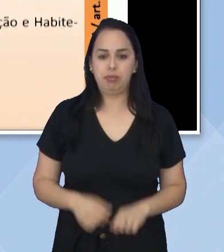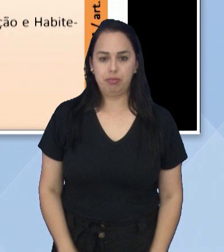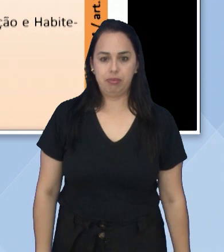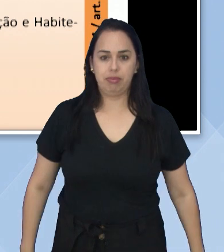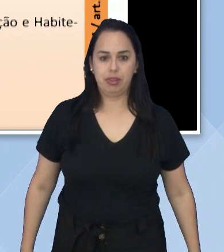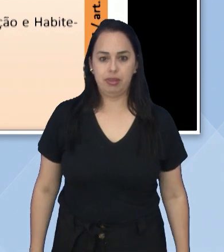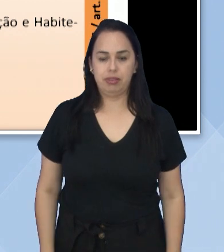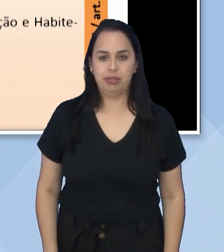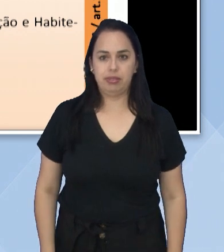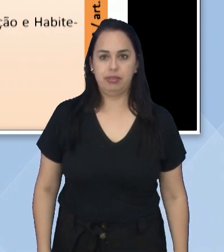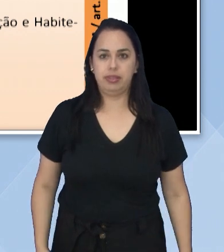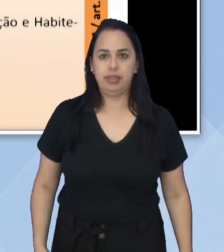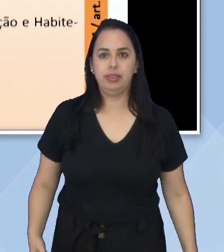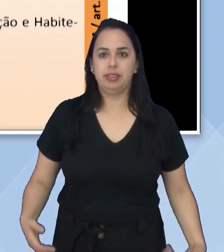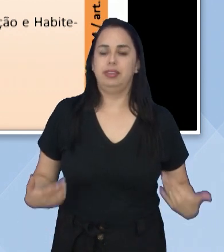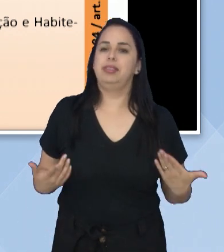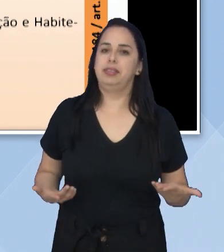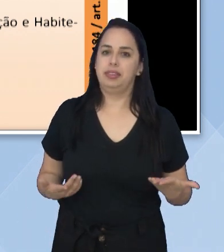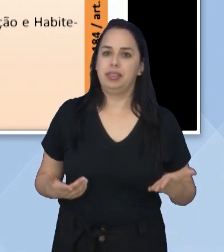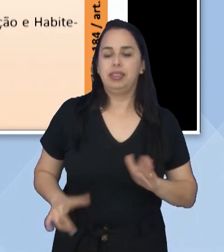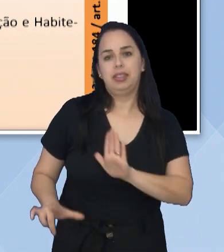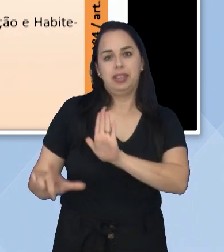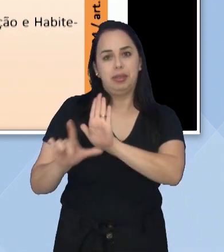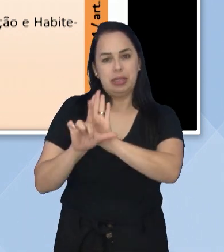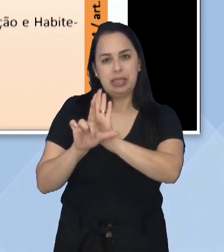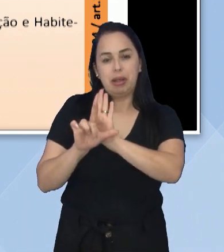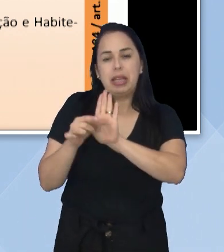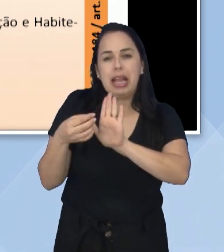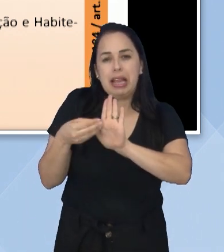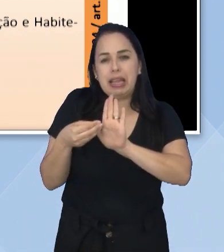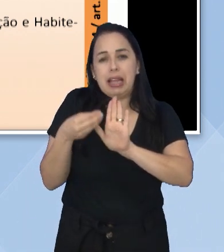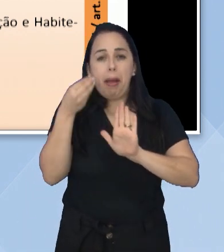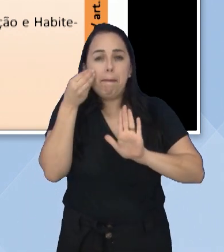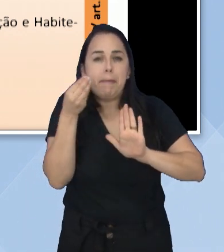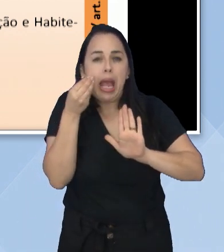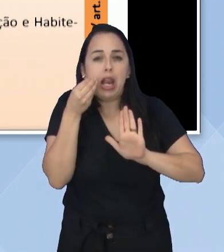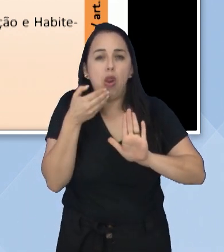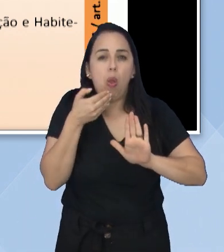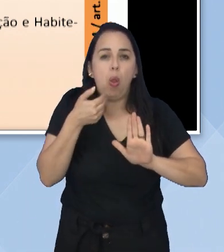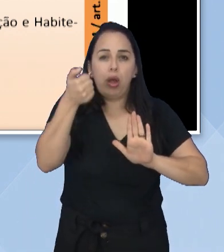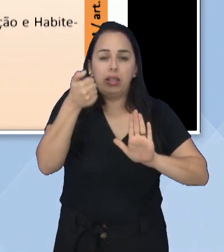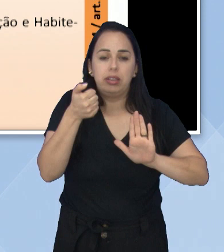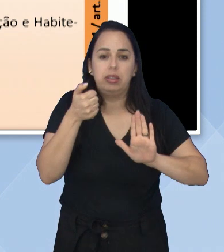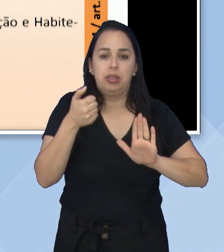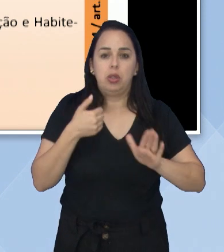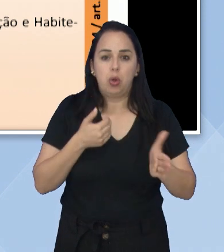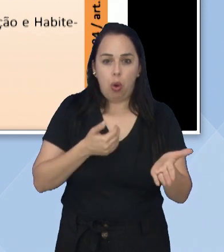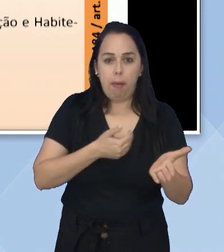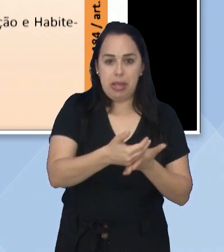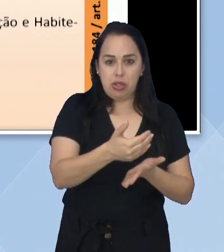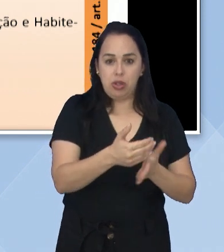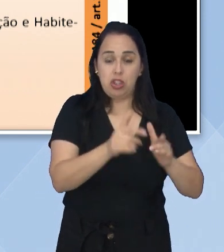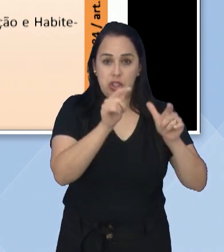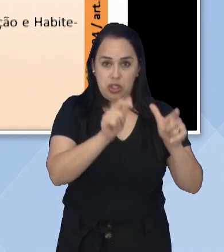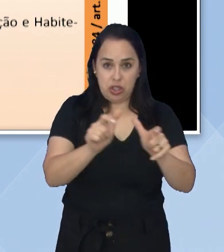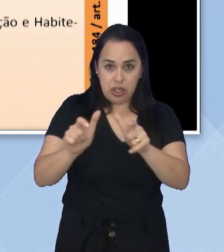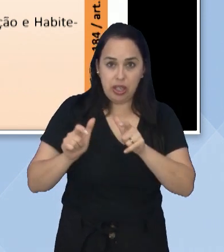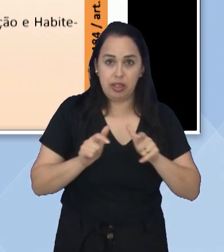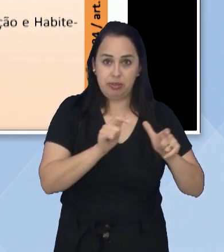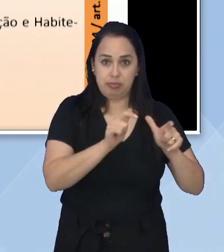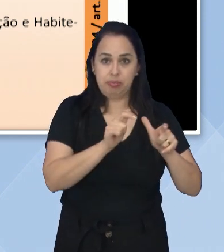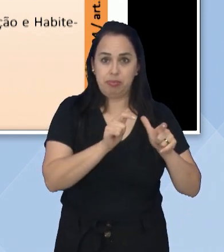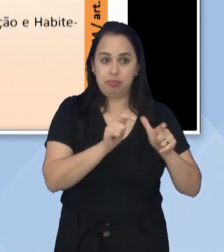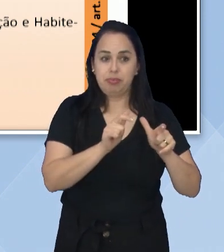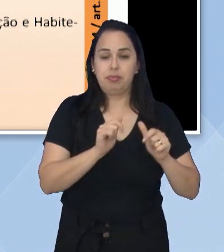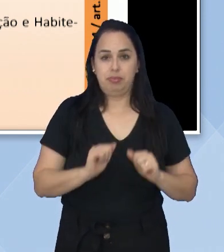vamos lá toma regulamentado estamos melhorando como eu falei o condomínio de lote foi introduzido em 2017 pela lei da reward